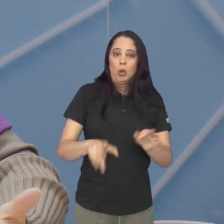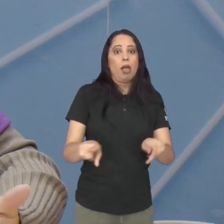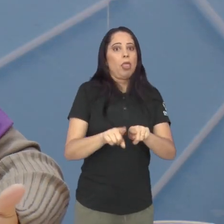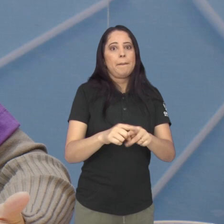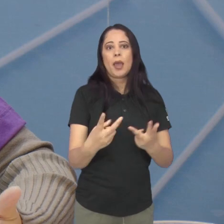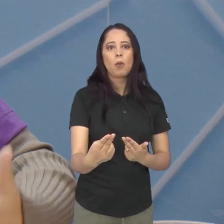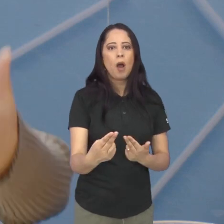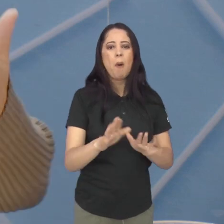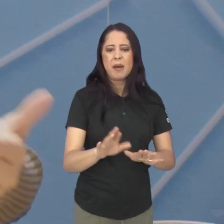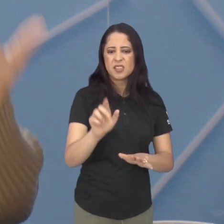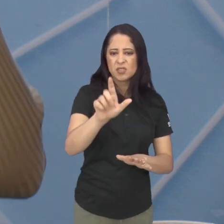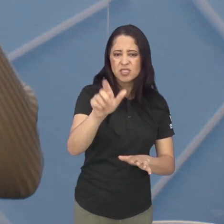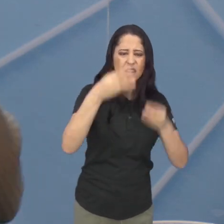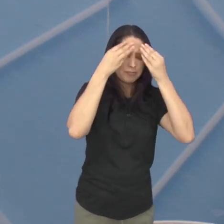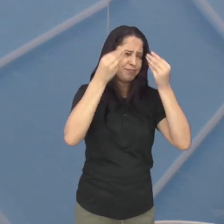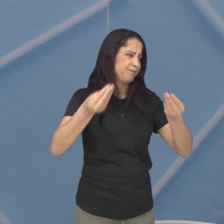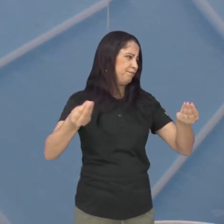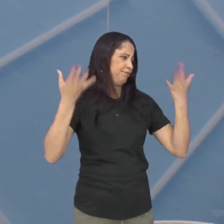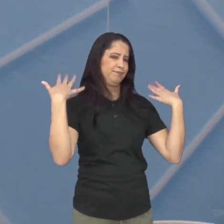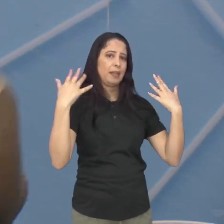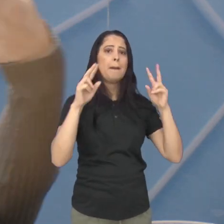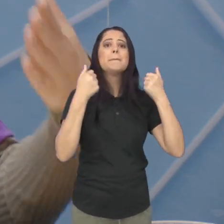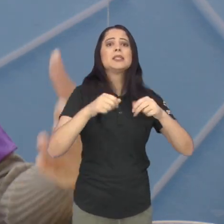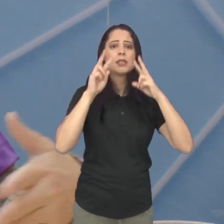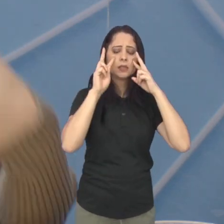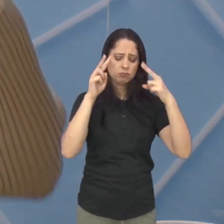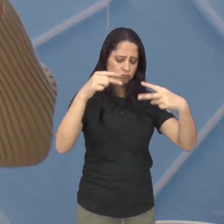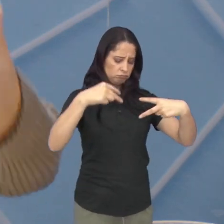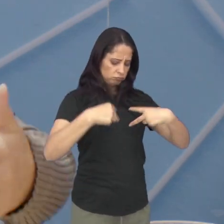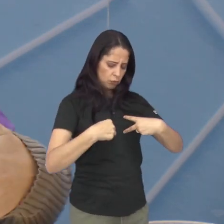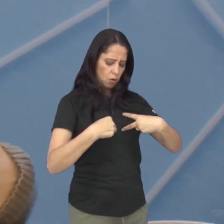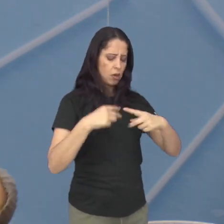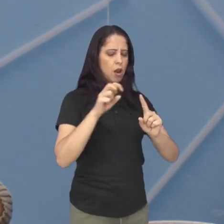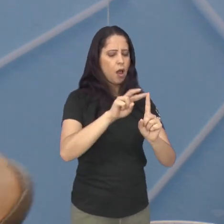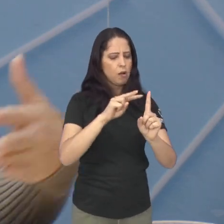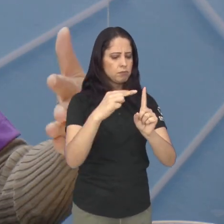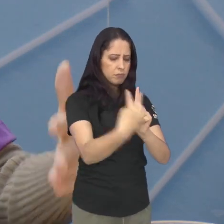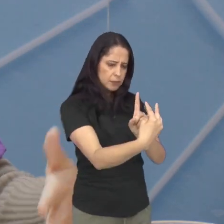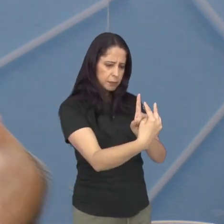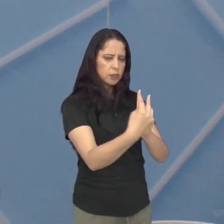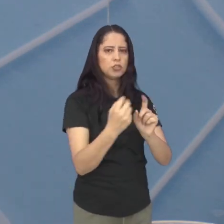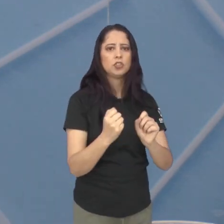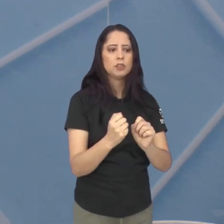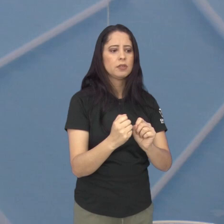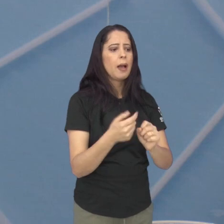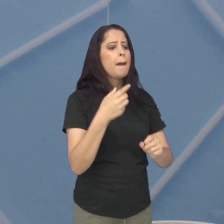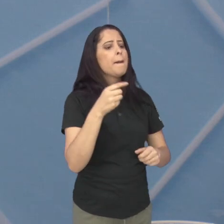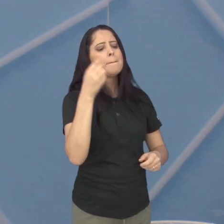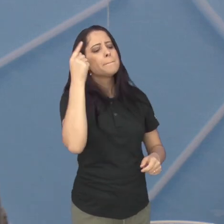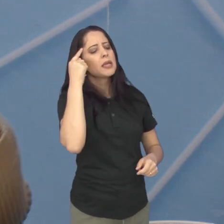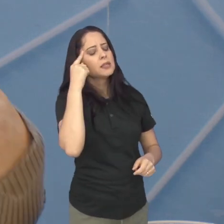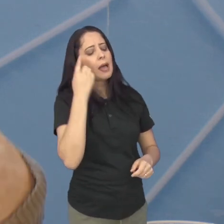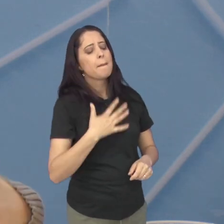o olhar do outro, e sim olhar para dentro de você, para as perspectivas do seu filho, o que, que essa criança é capaz,